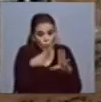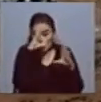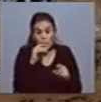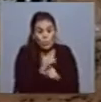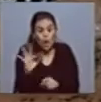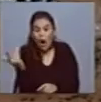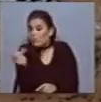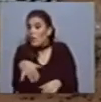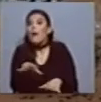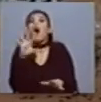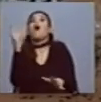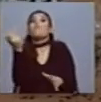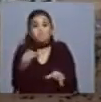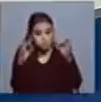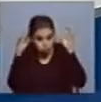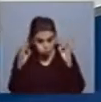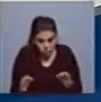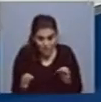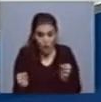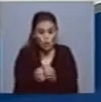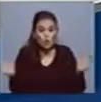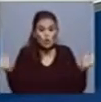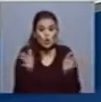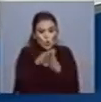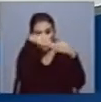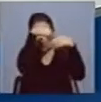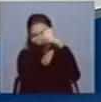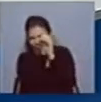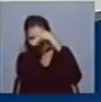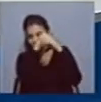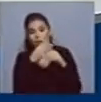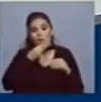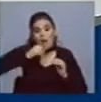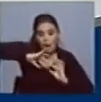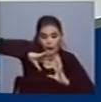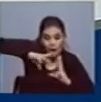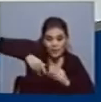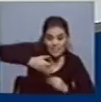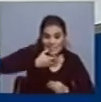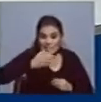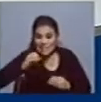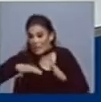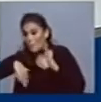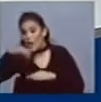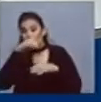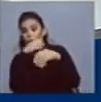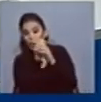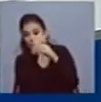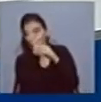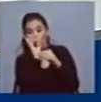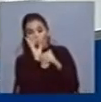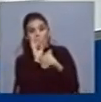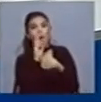mas, entretanto, todos os telescópios da Terra, mais de 70 observatórios na Terra foram avisados